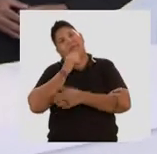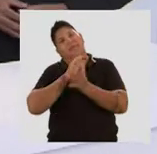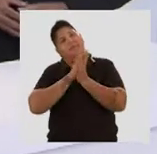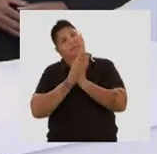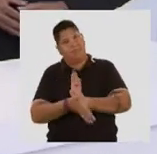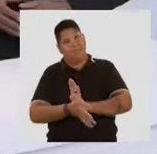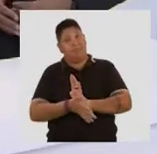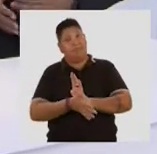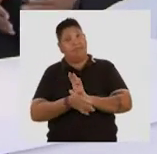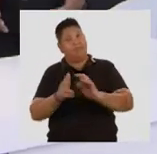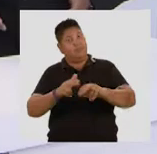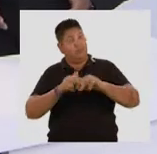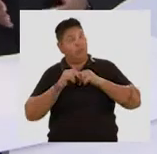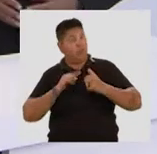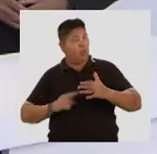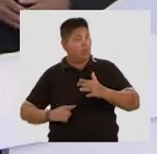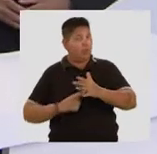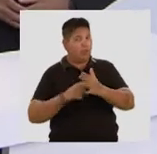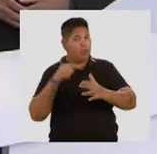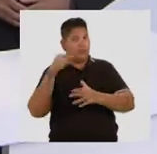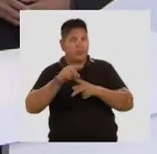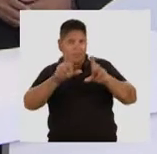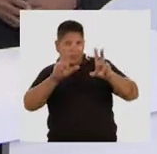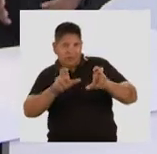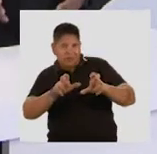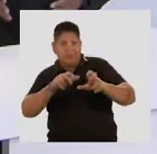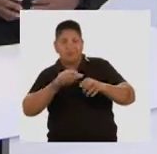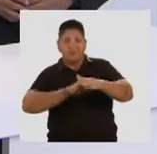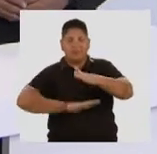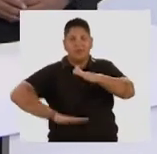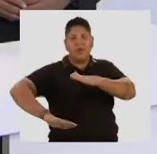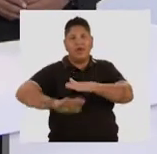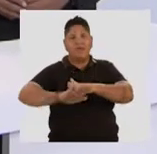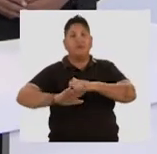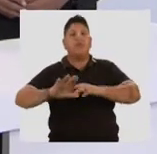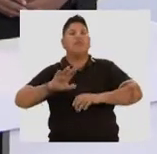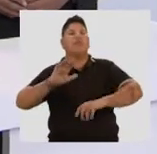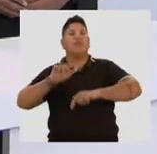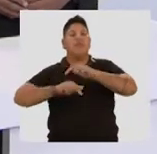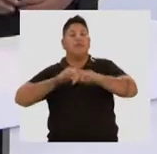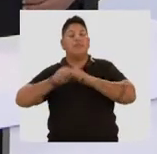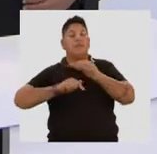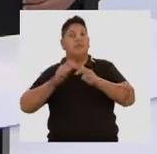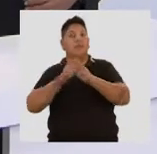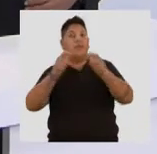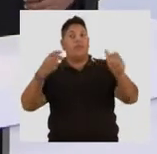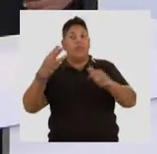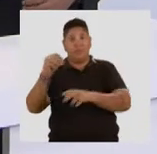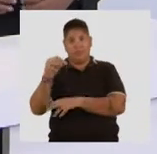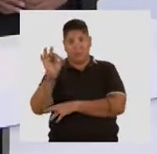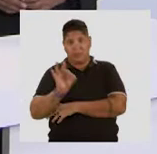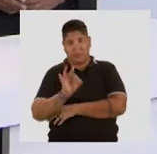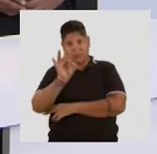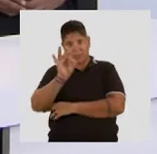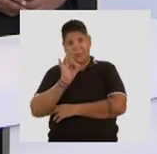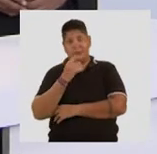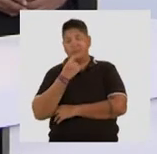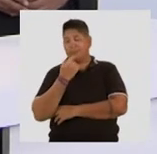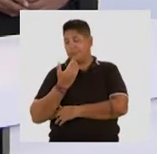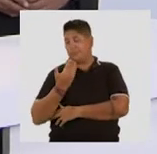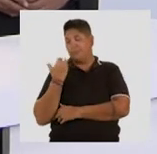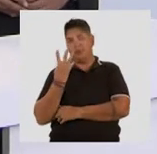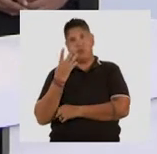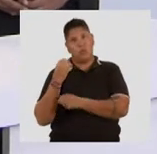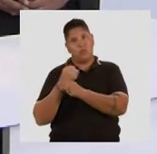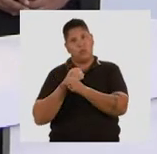de discriminação. Tanto que as denúncias desse tipo de caso em ambientes corporativos cresceram 30% nos